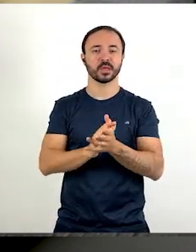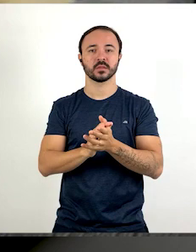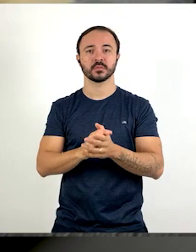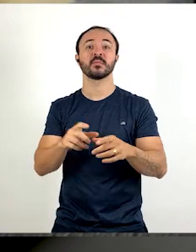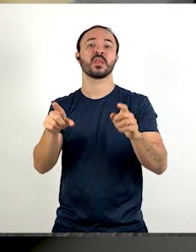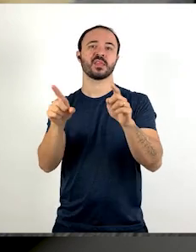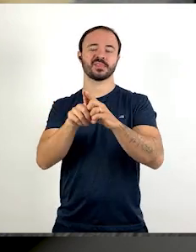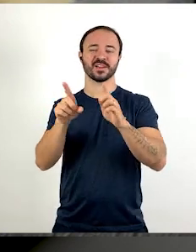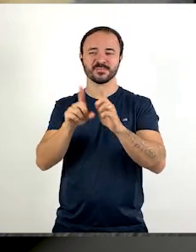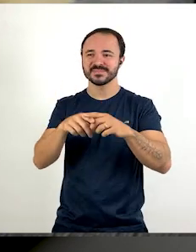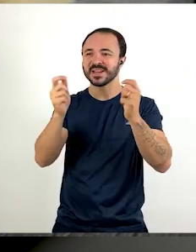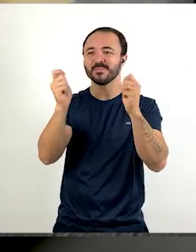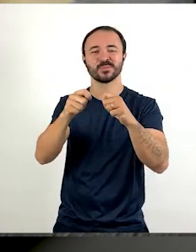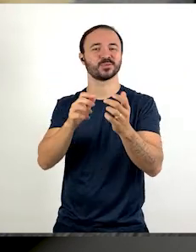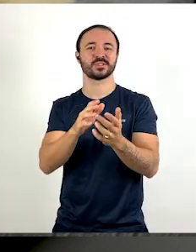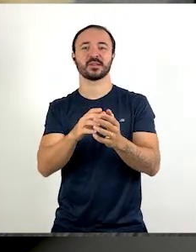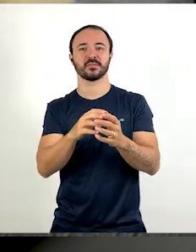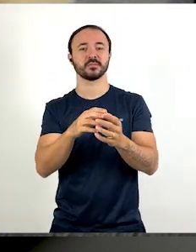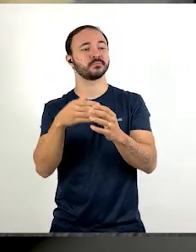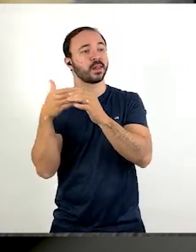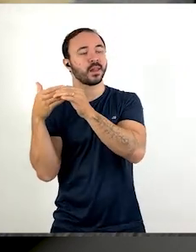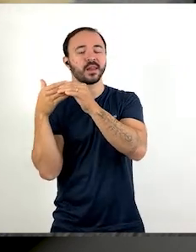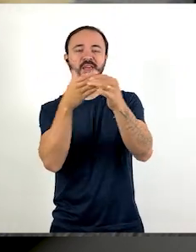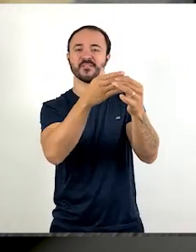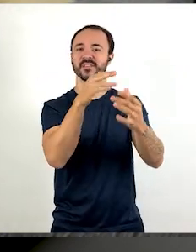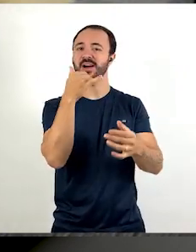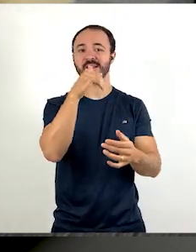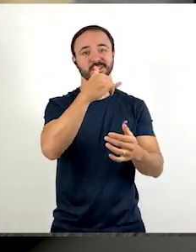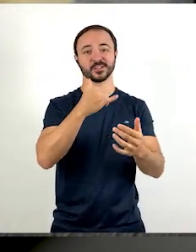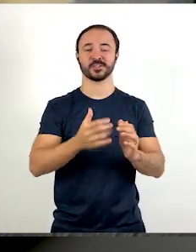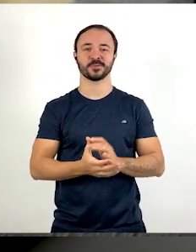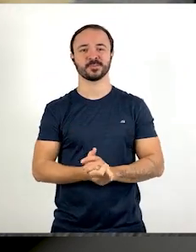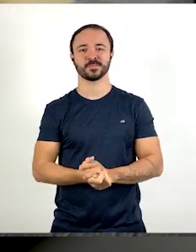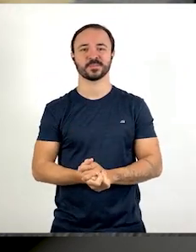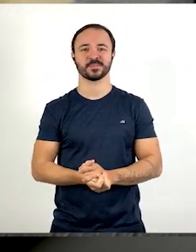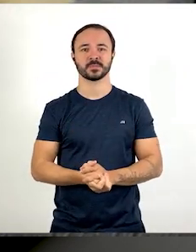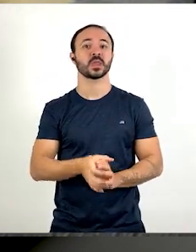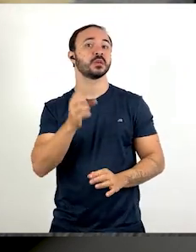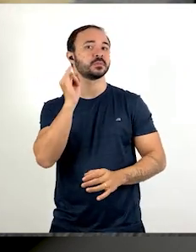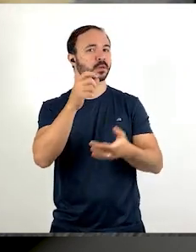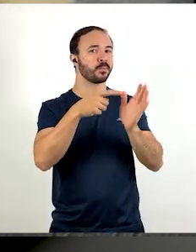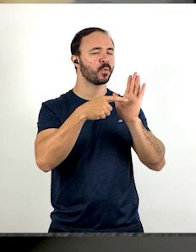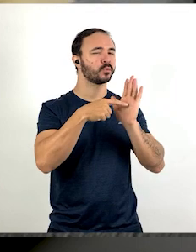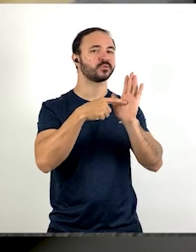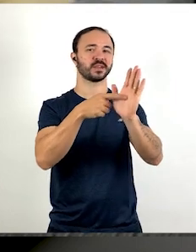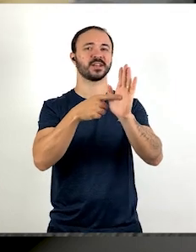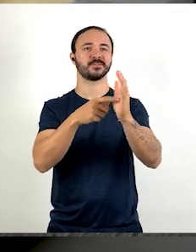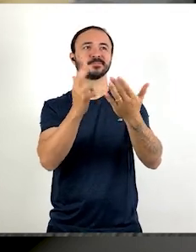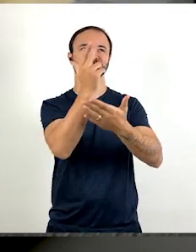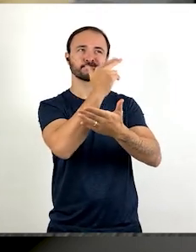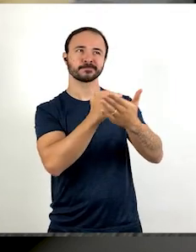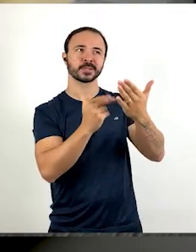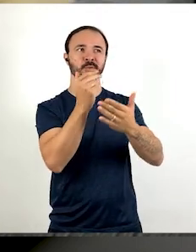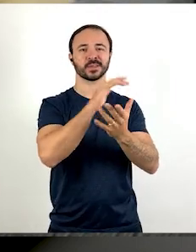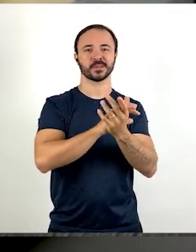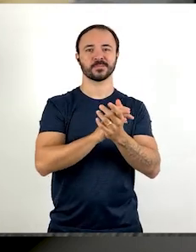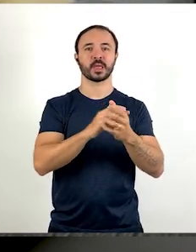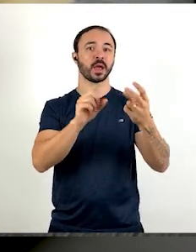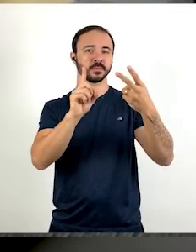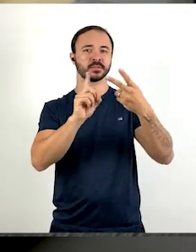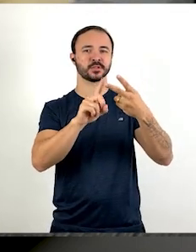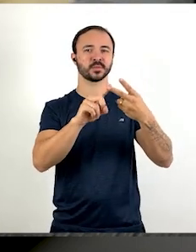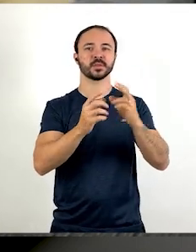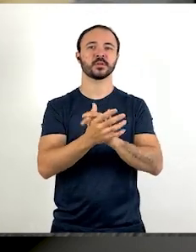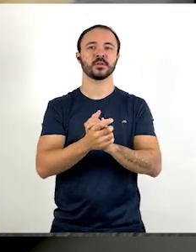porém com uma variação no decorrer do tempo. Se colocar no gráfico essa corrente